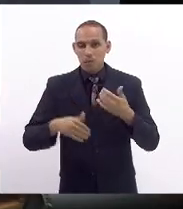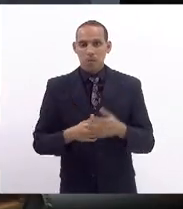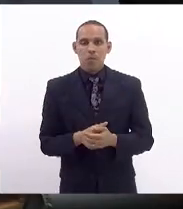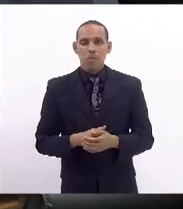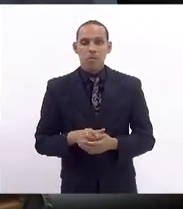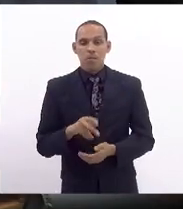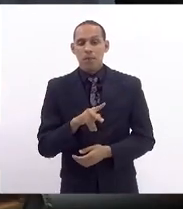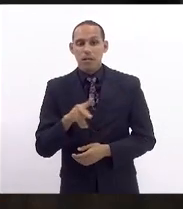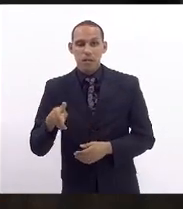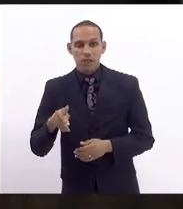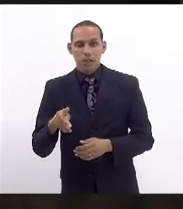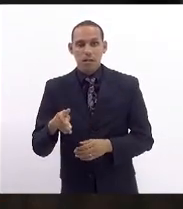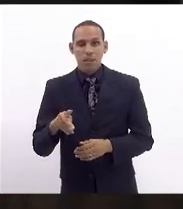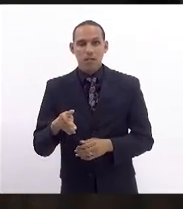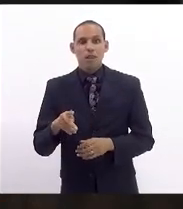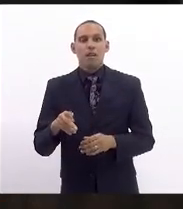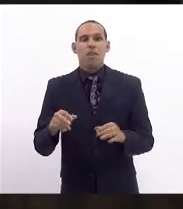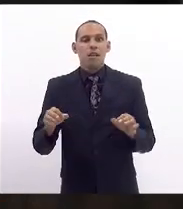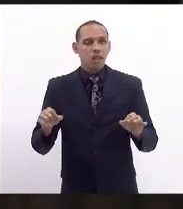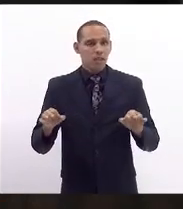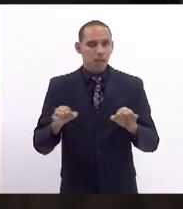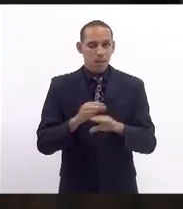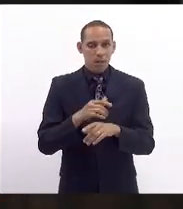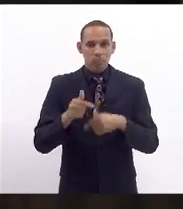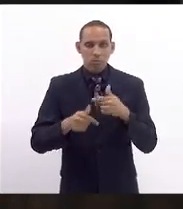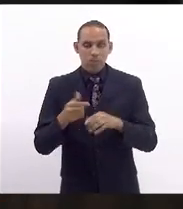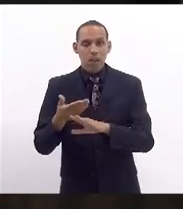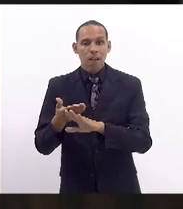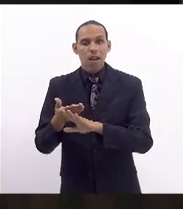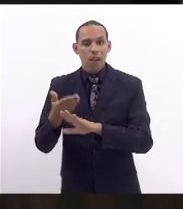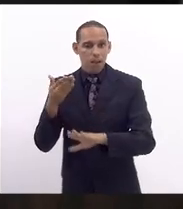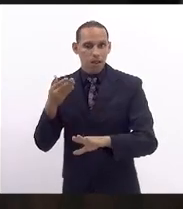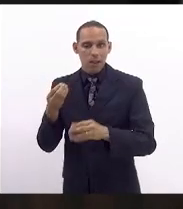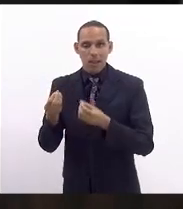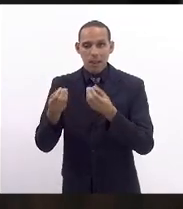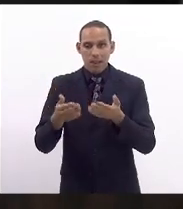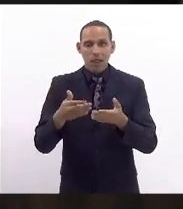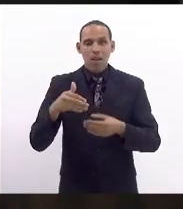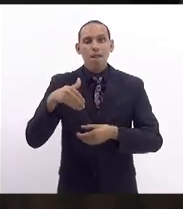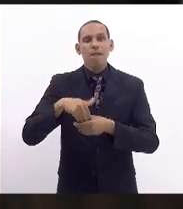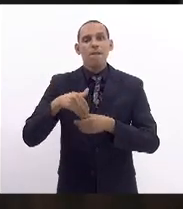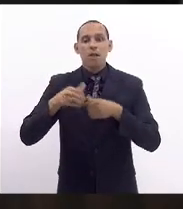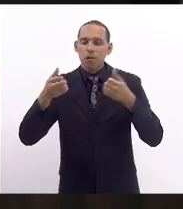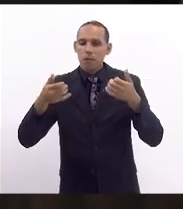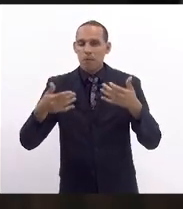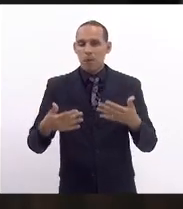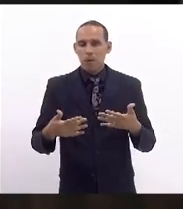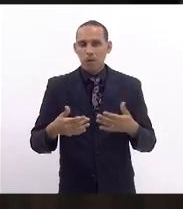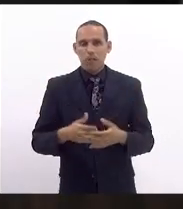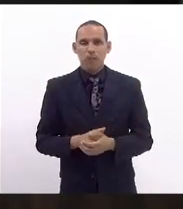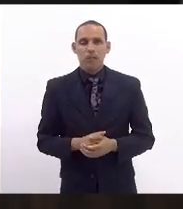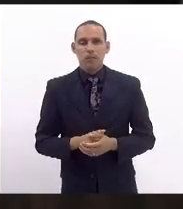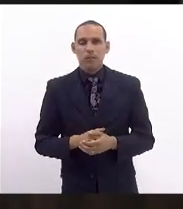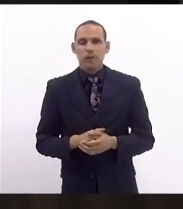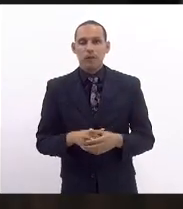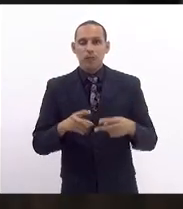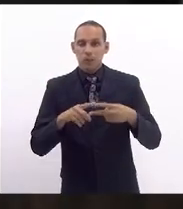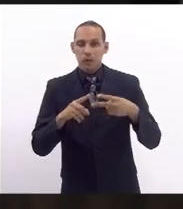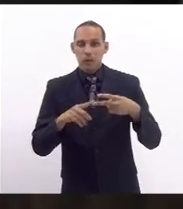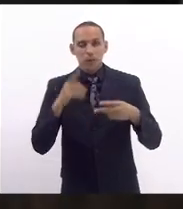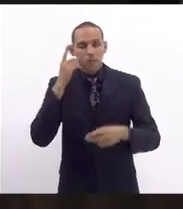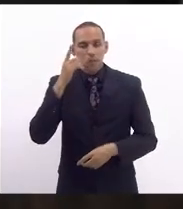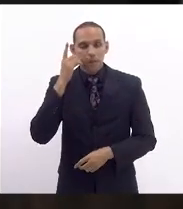presidência antes de encerrar os trabalhos com sede declaração de voto para os